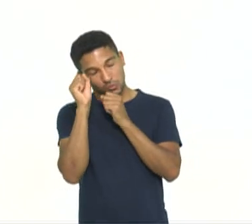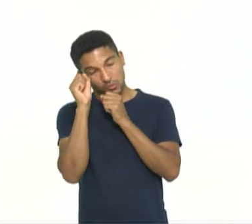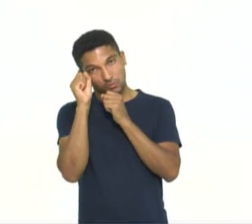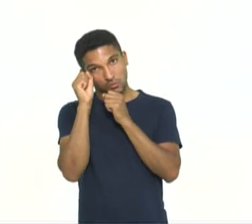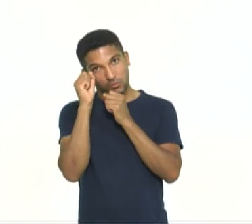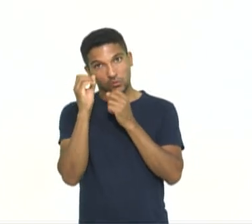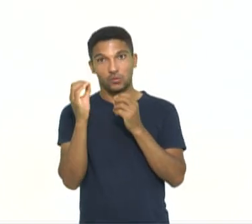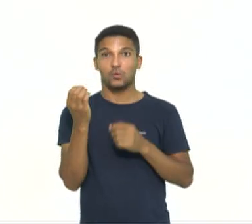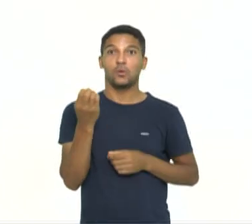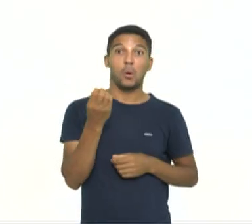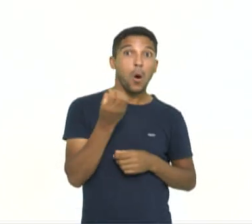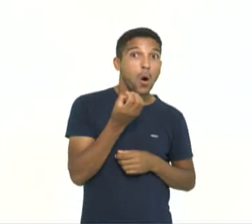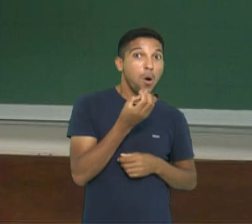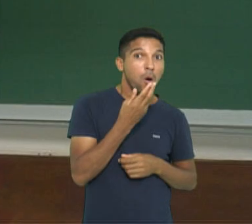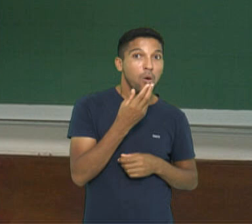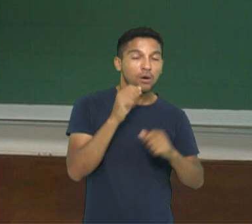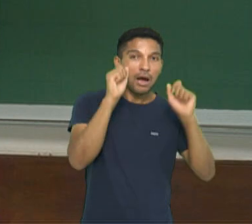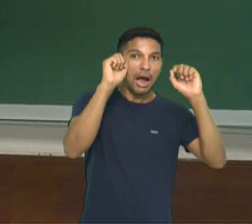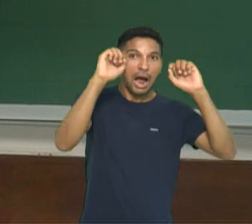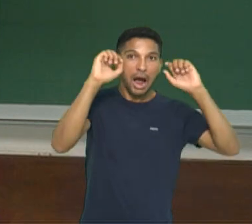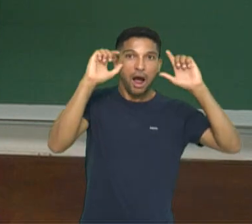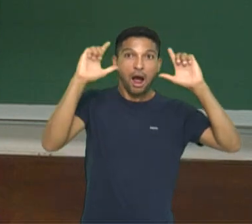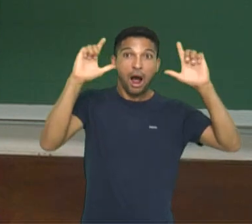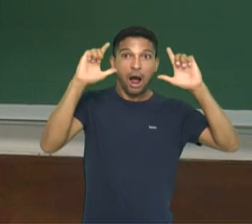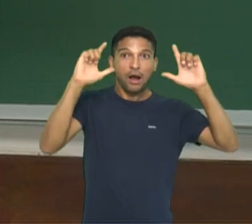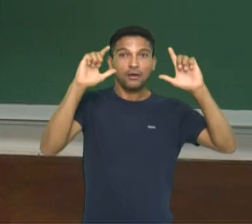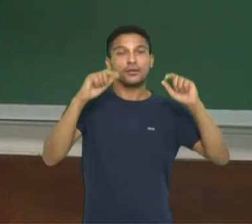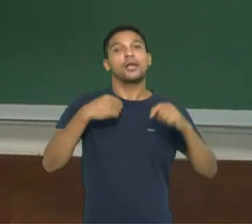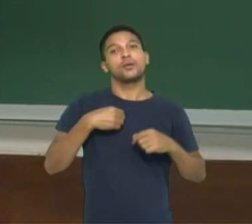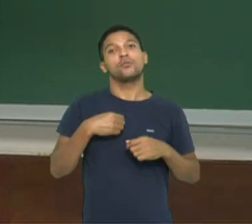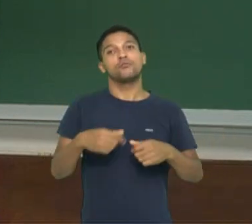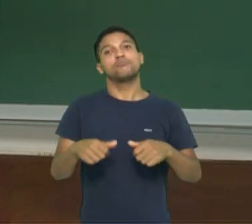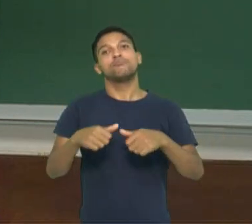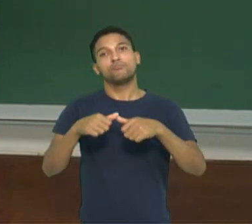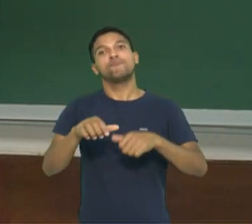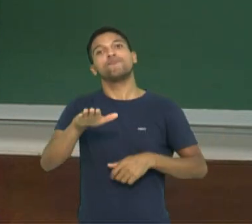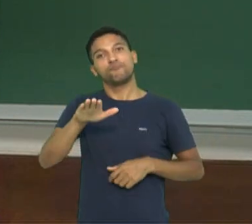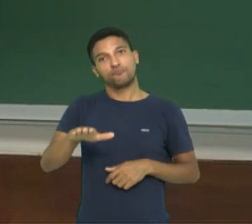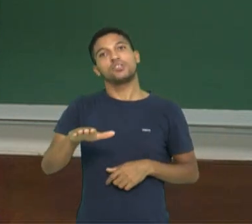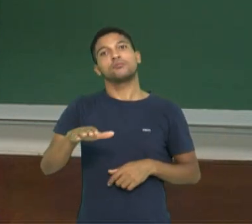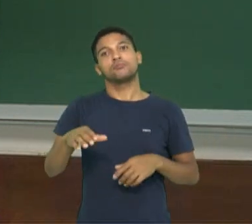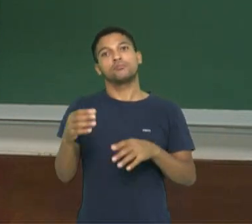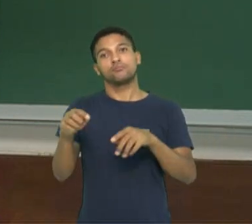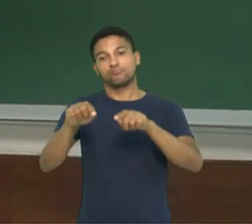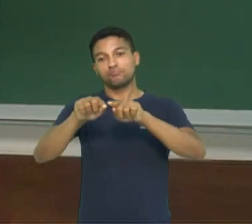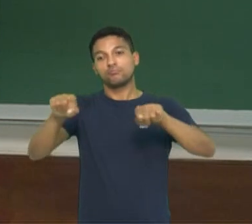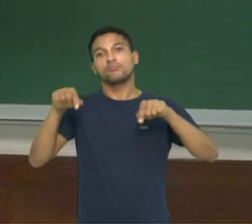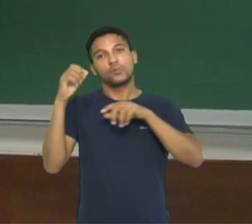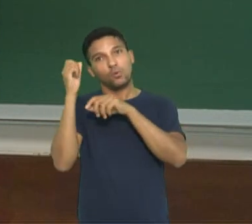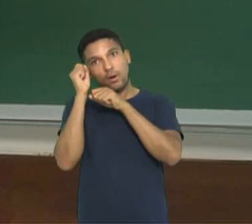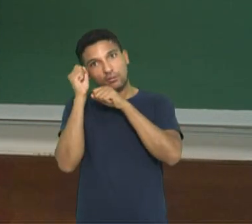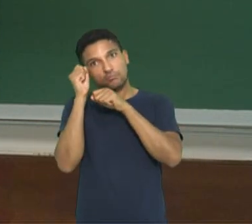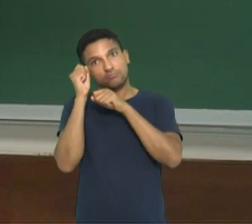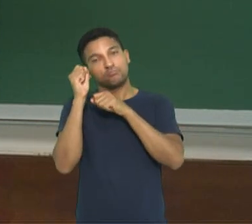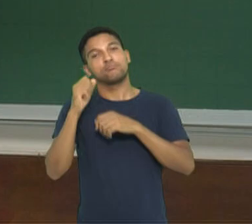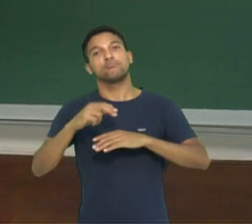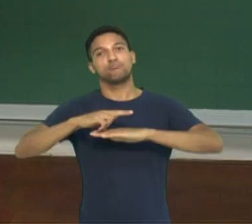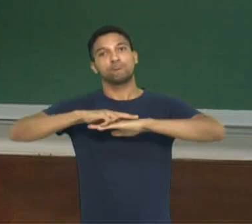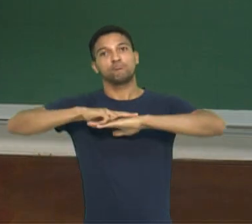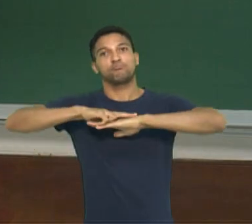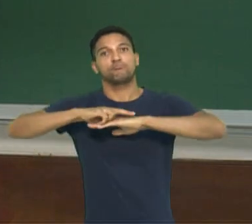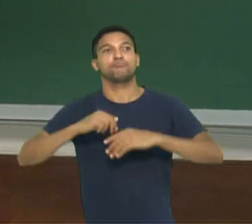quarto. Então, ou, quer, ora, são conjunções consideradas alternativas,